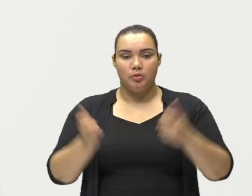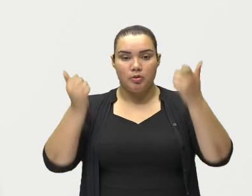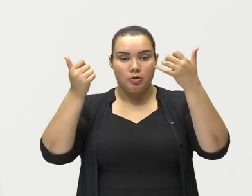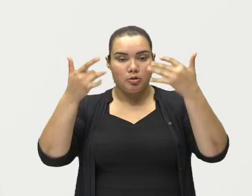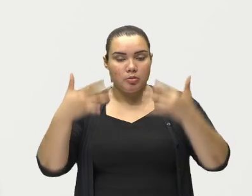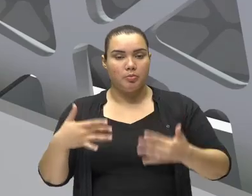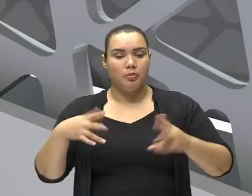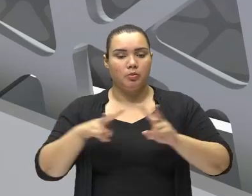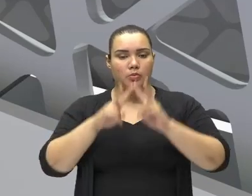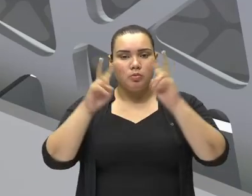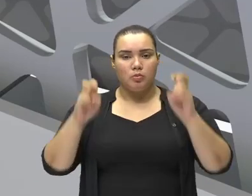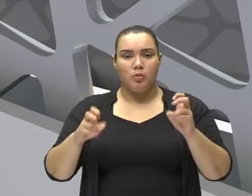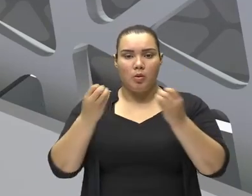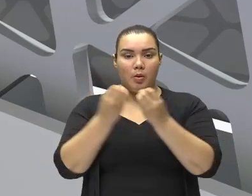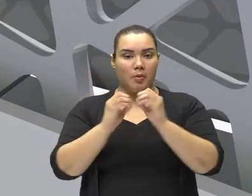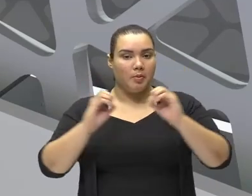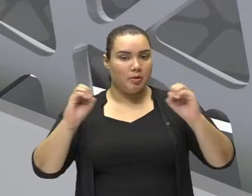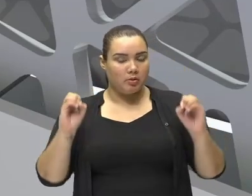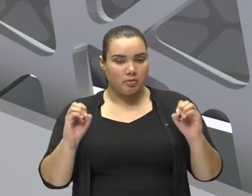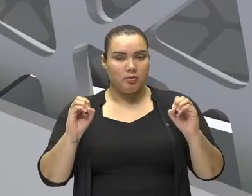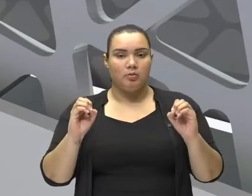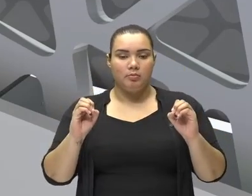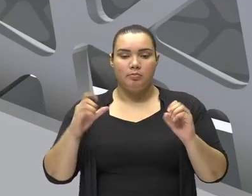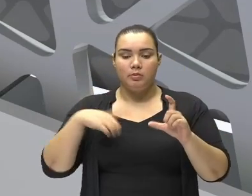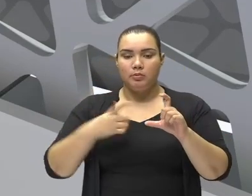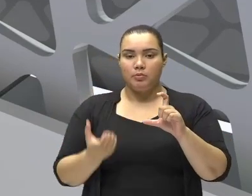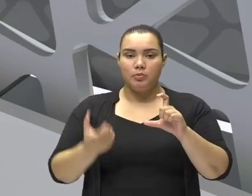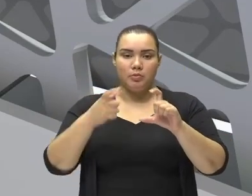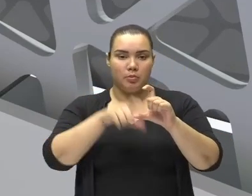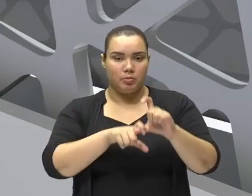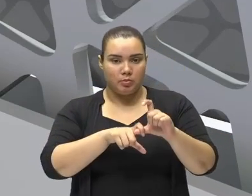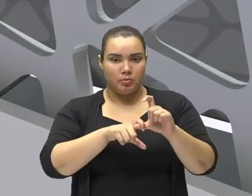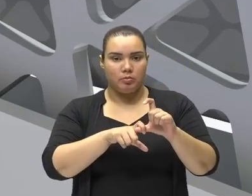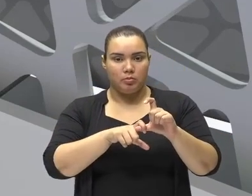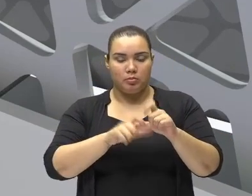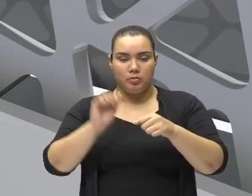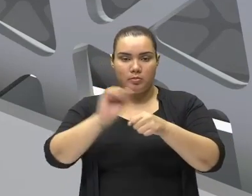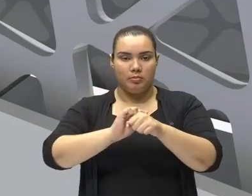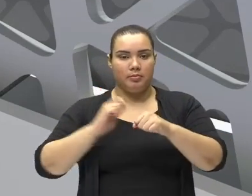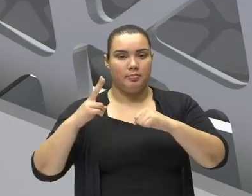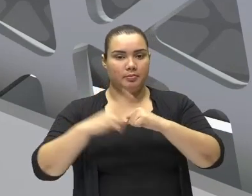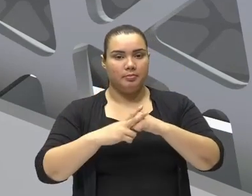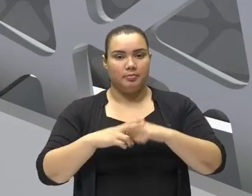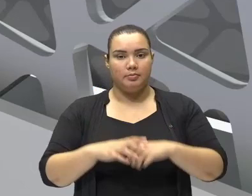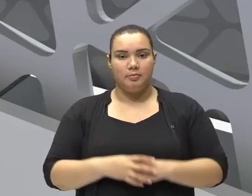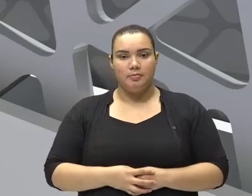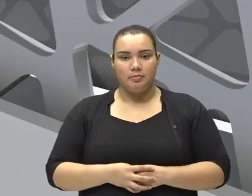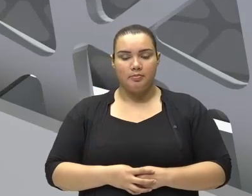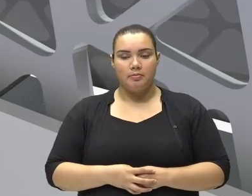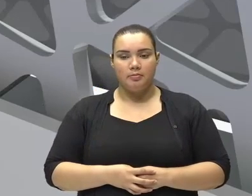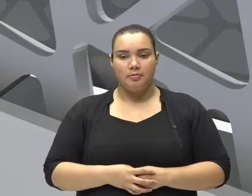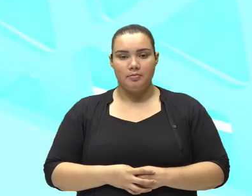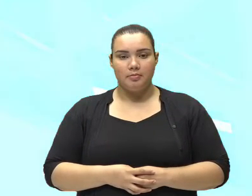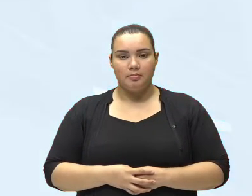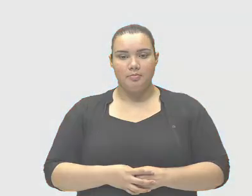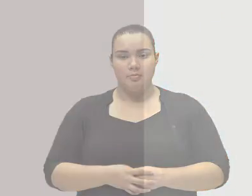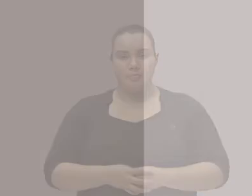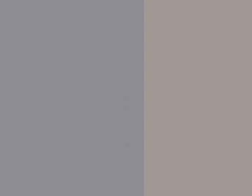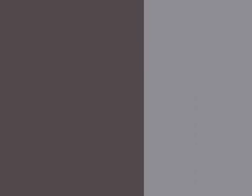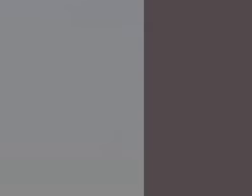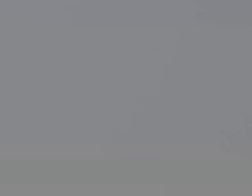Falamos sobre orações subordinadas adverbiais.